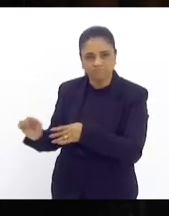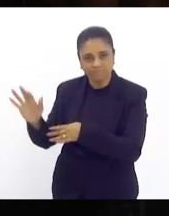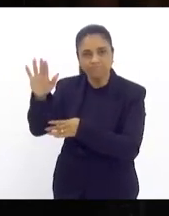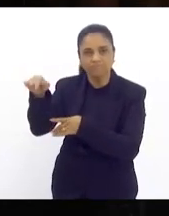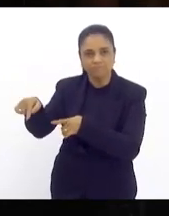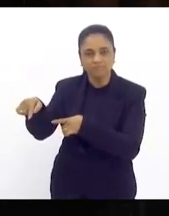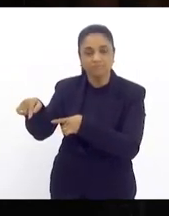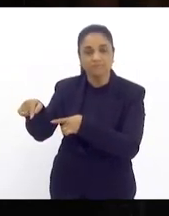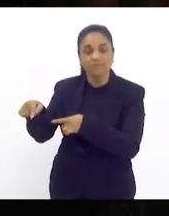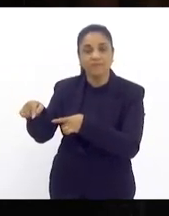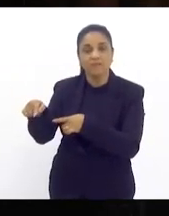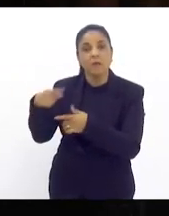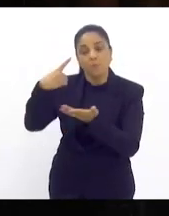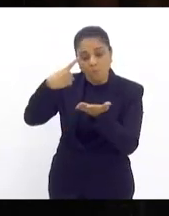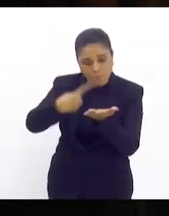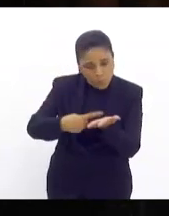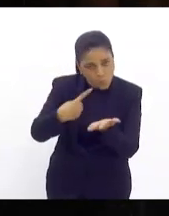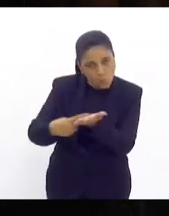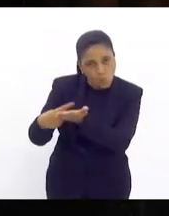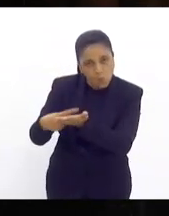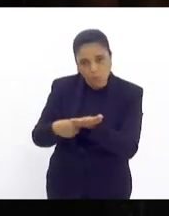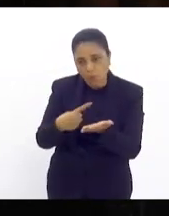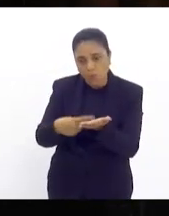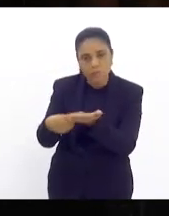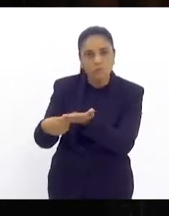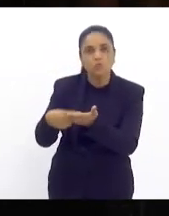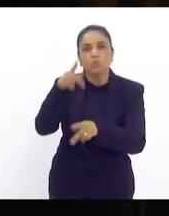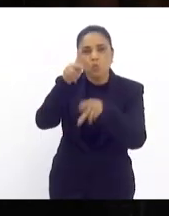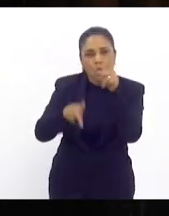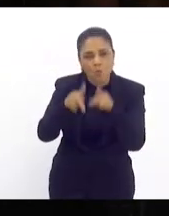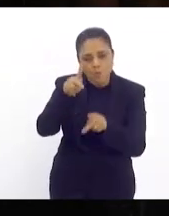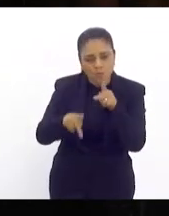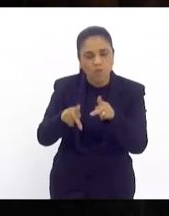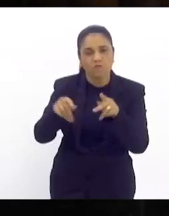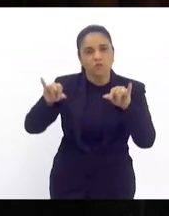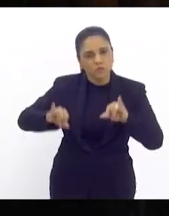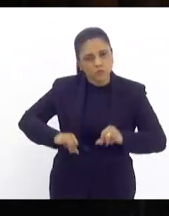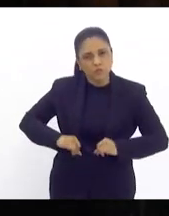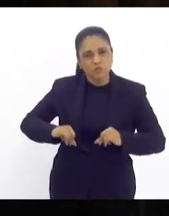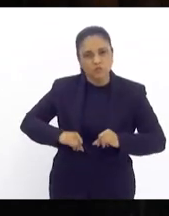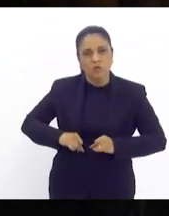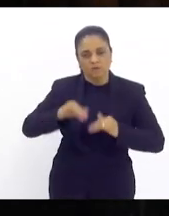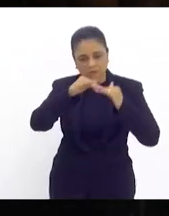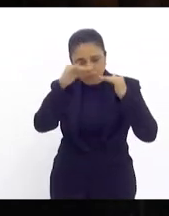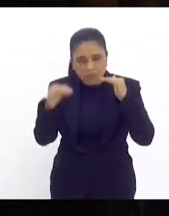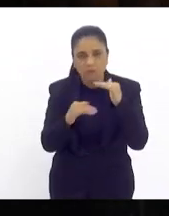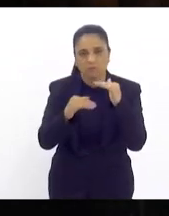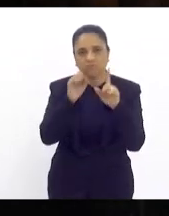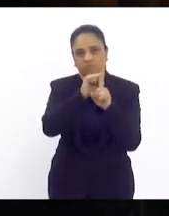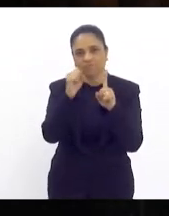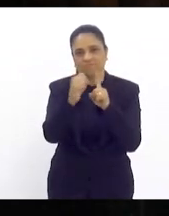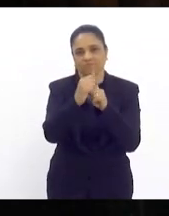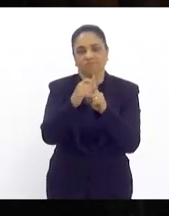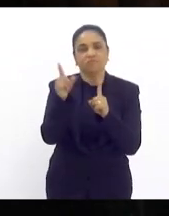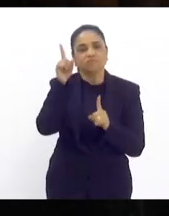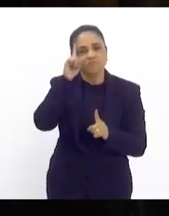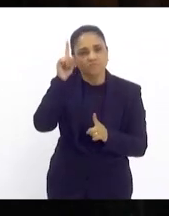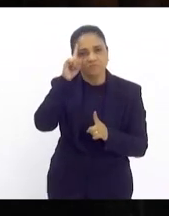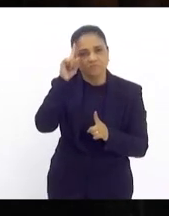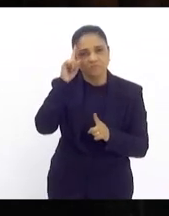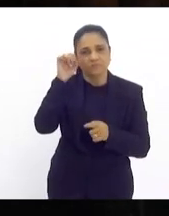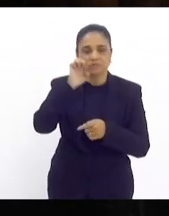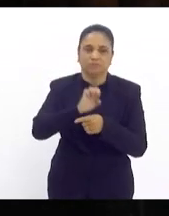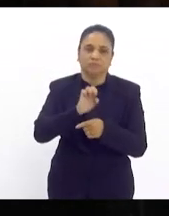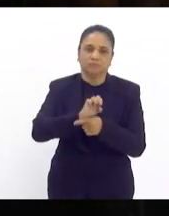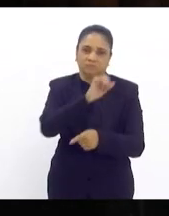com o meu compromisso com aqueles e aquelas que sofrem as desigualdades sociais todos os dias nesse